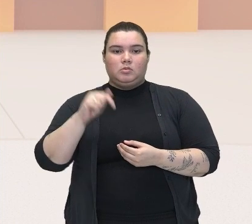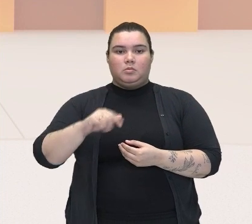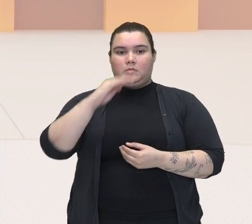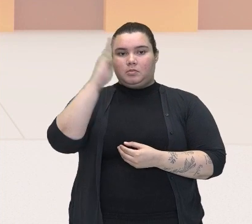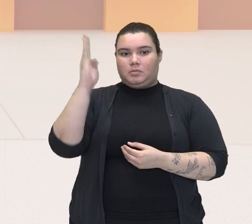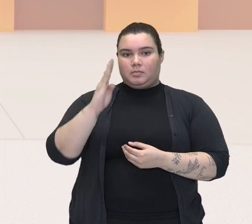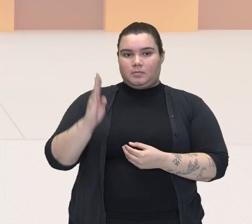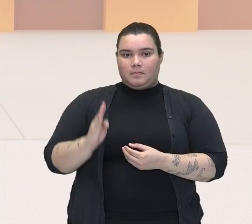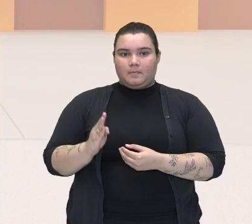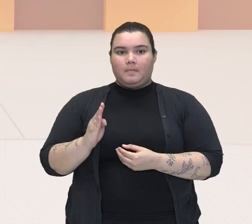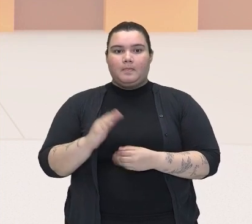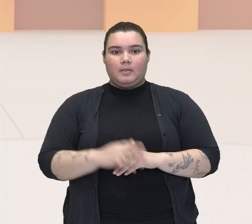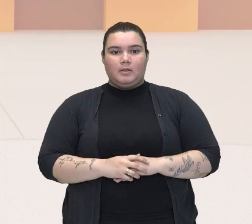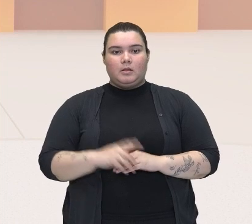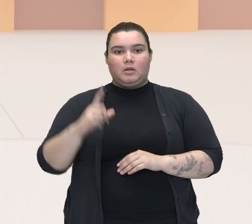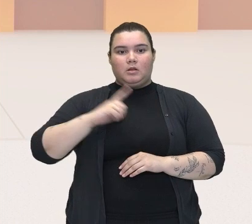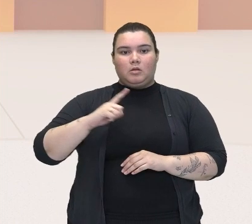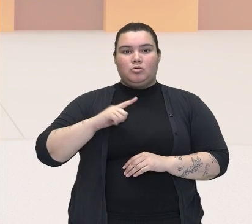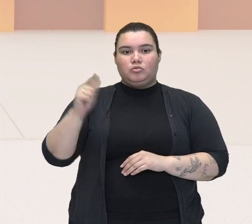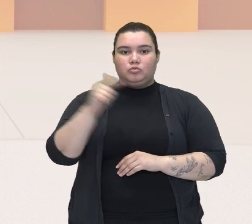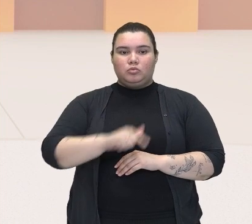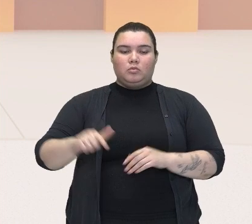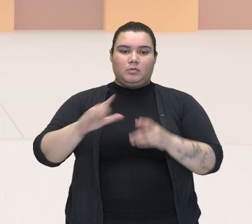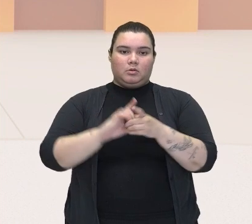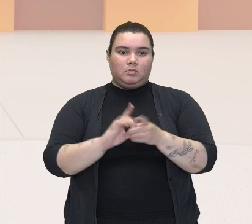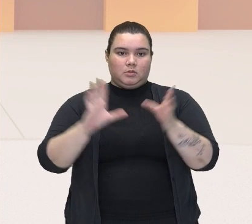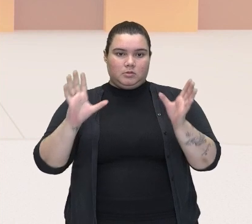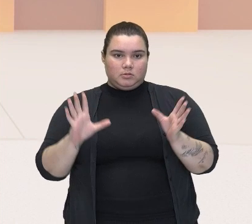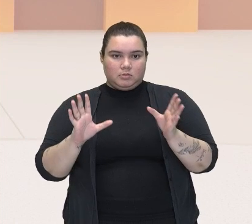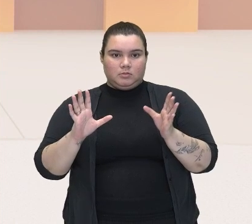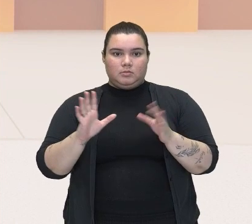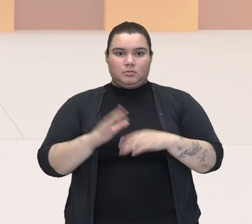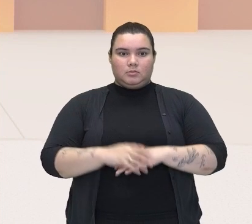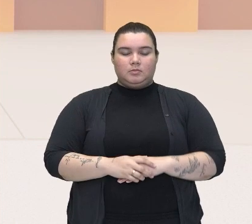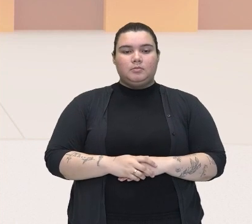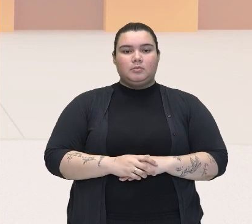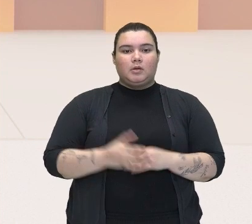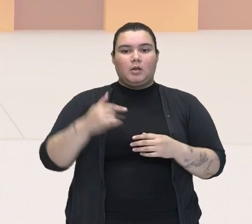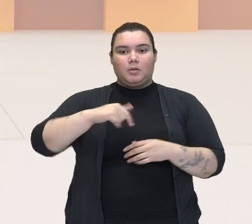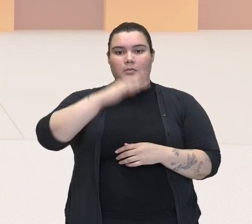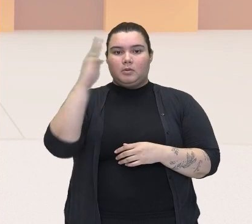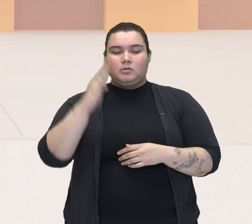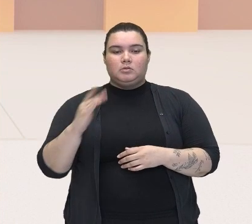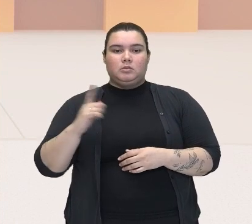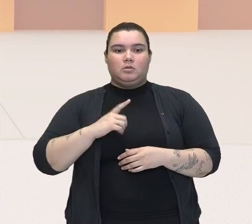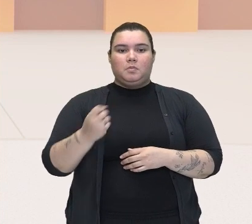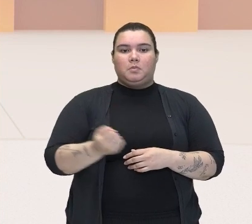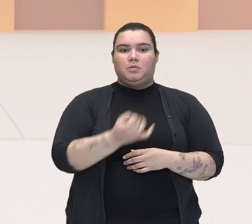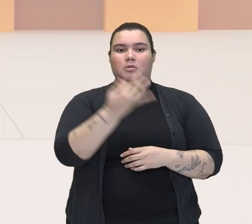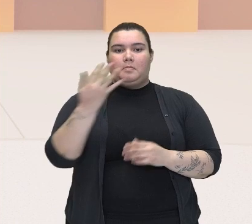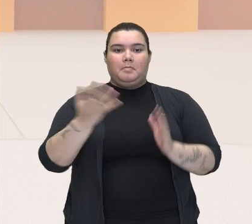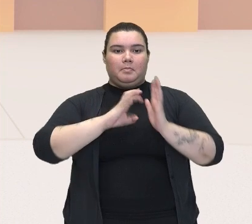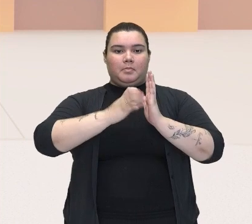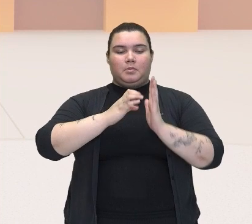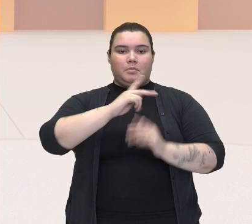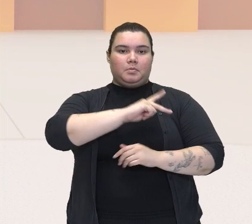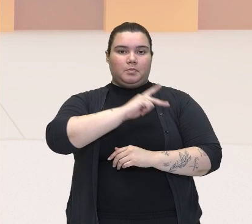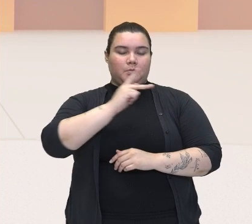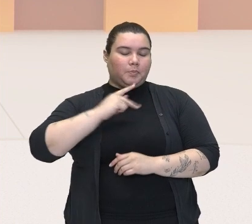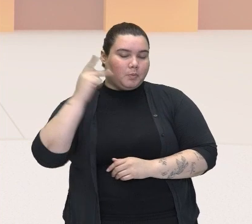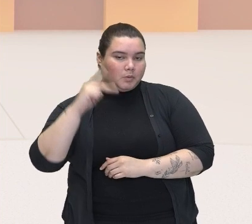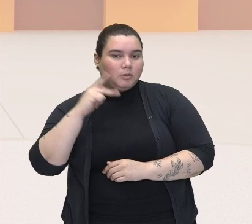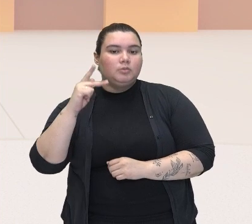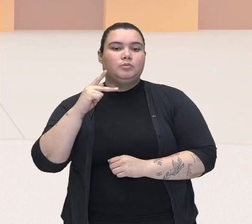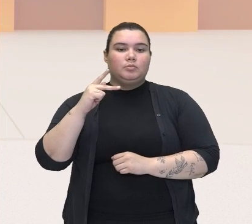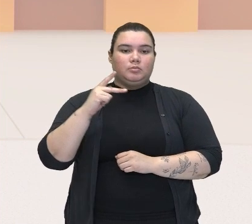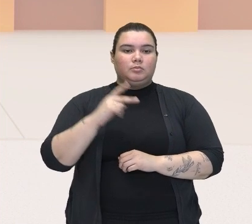Brasil, depois da redemocratização. No Brasil, nós temos aí uma quantidade muito grande de partidos políticos, né? Acho